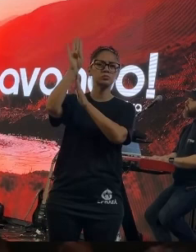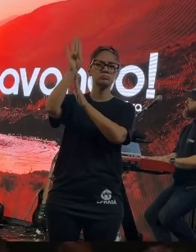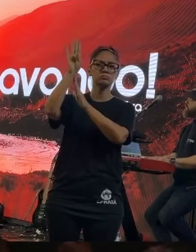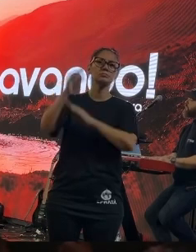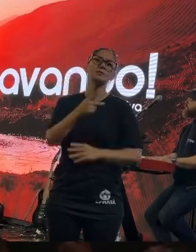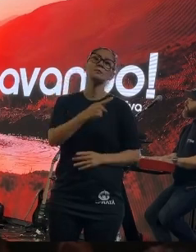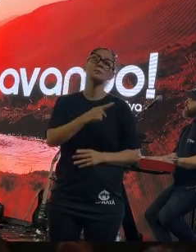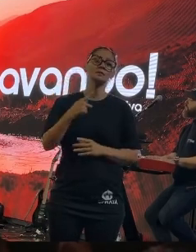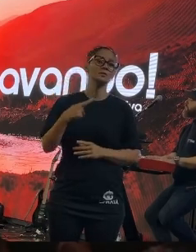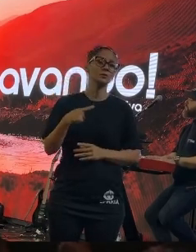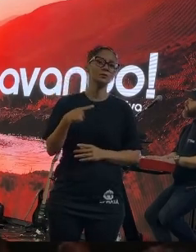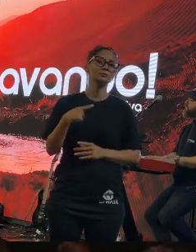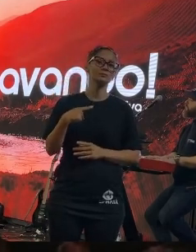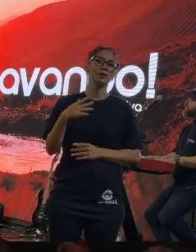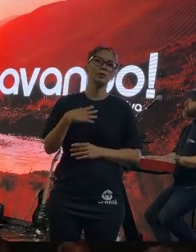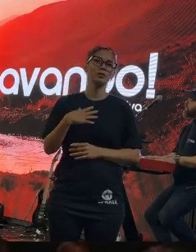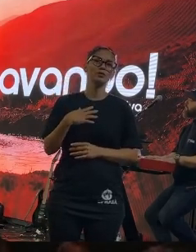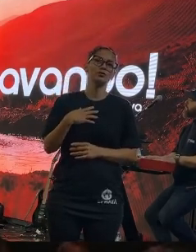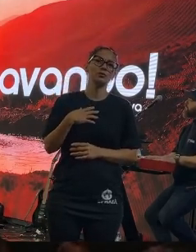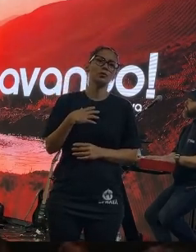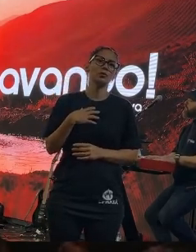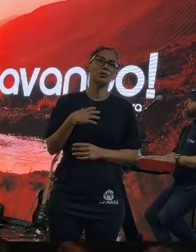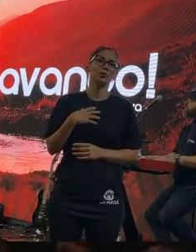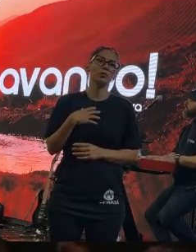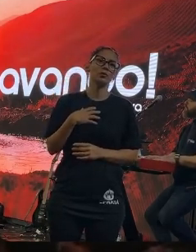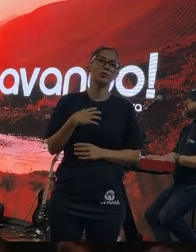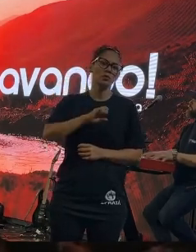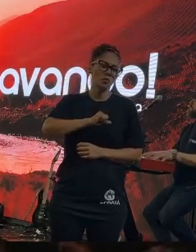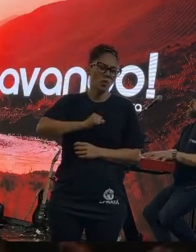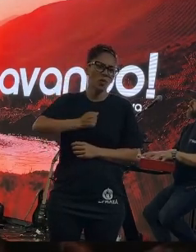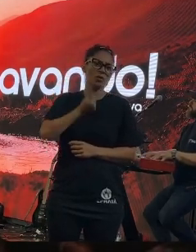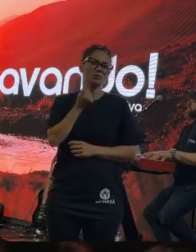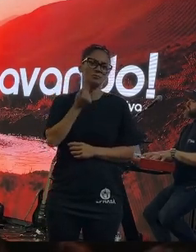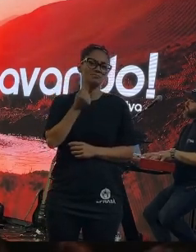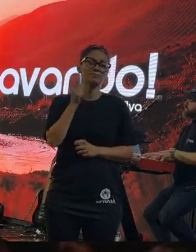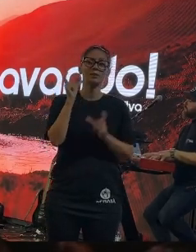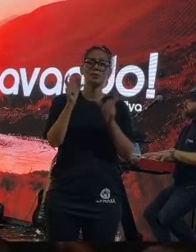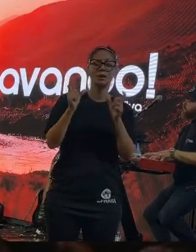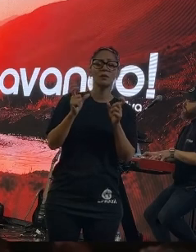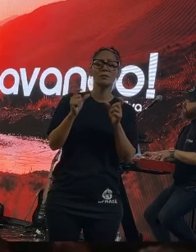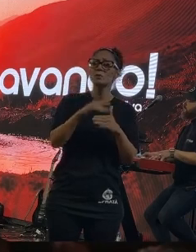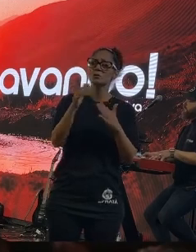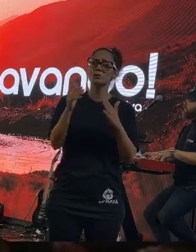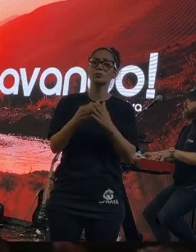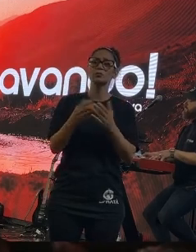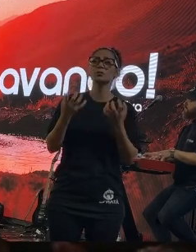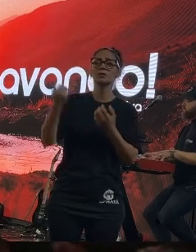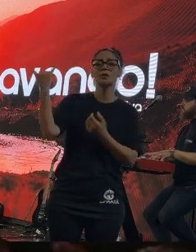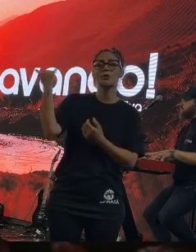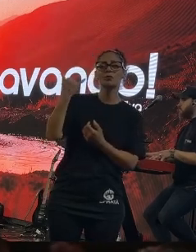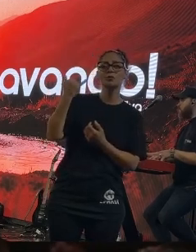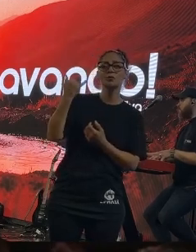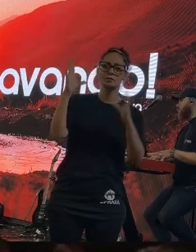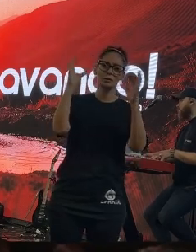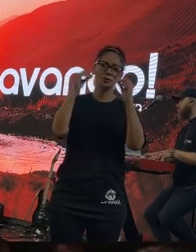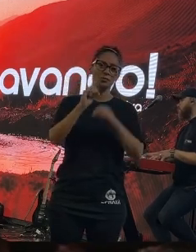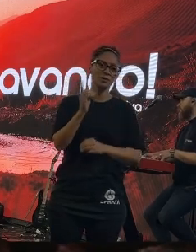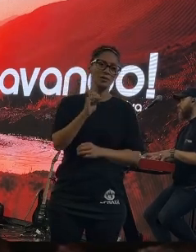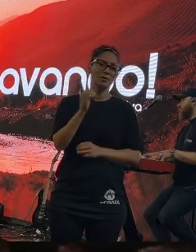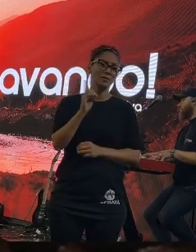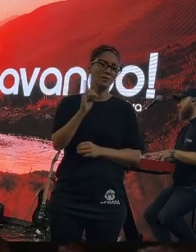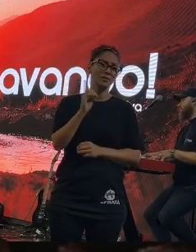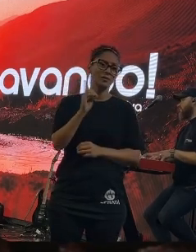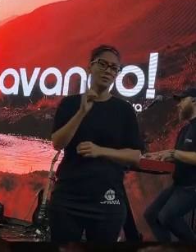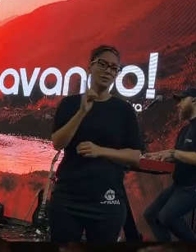Pastor, eu estou com raiva dessa palavra, porque tudo que eu queria ouvir nessa noite não era